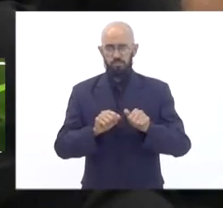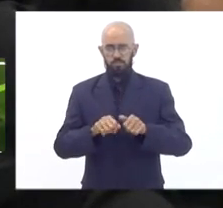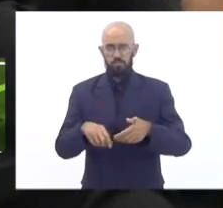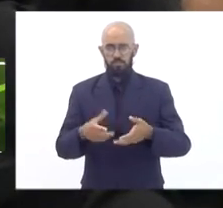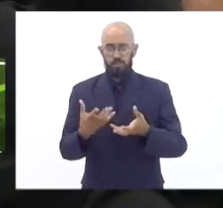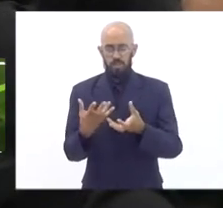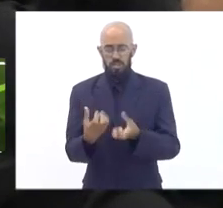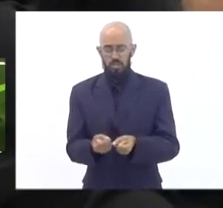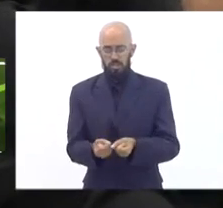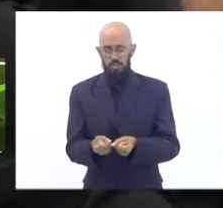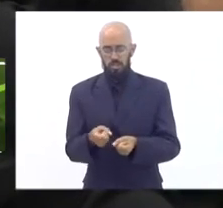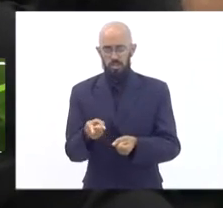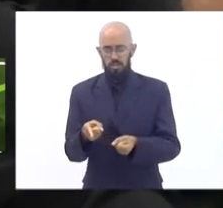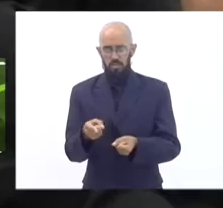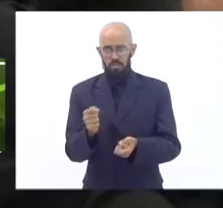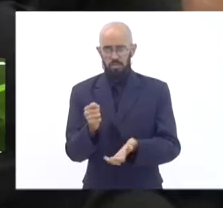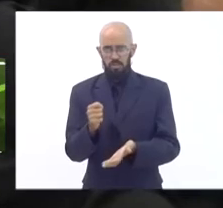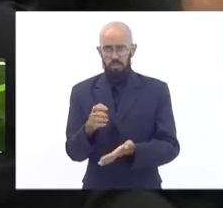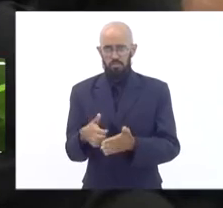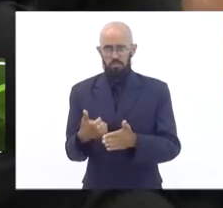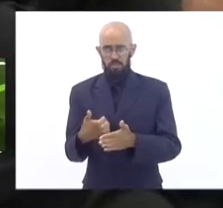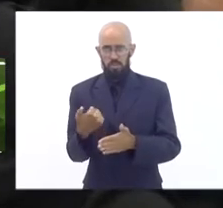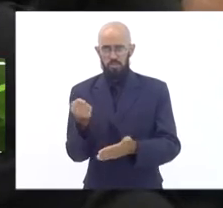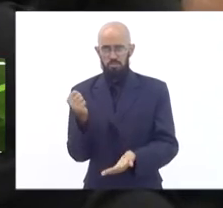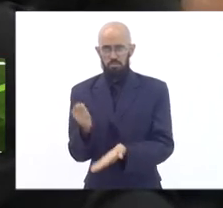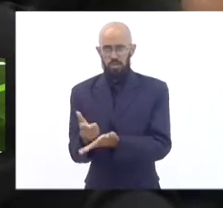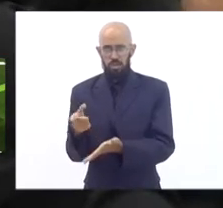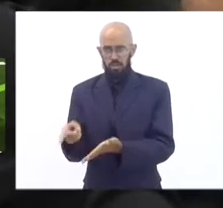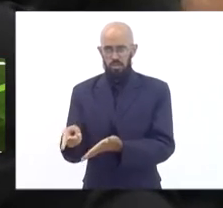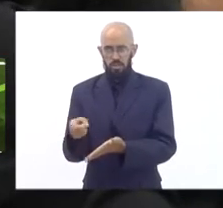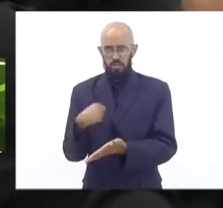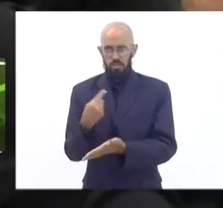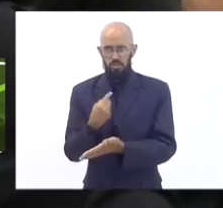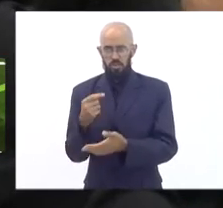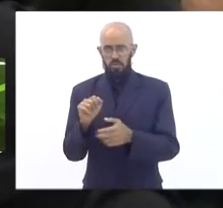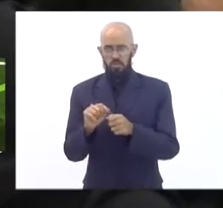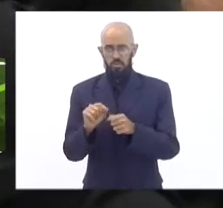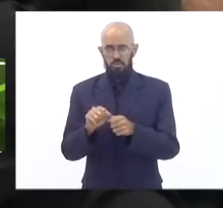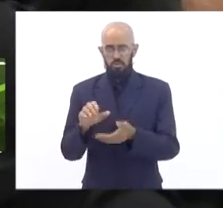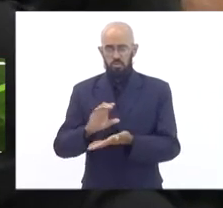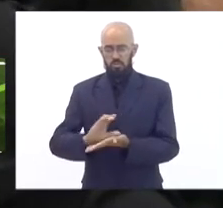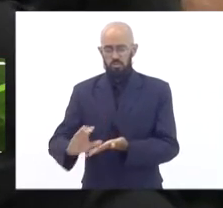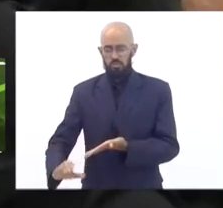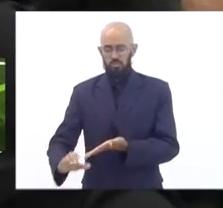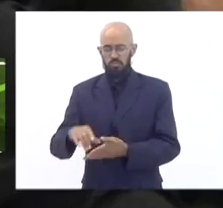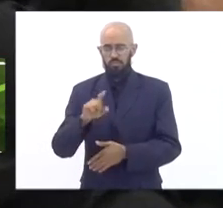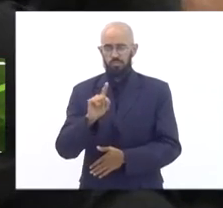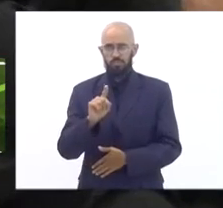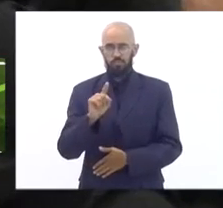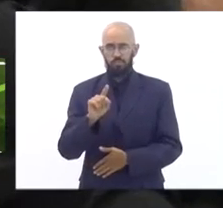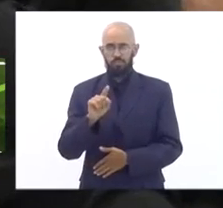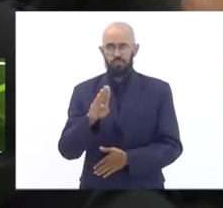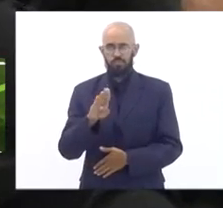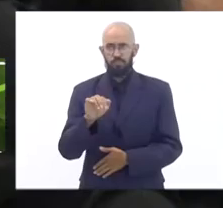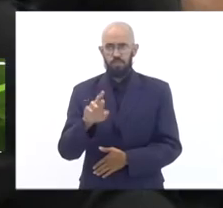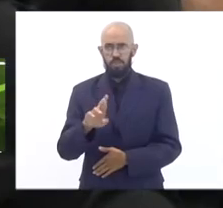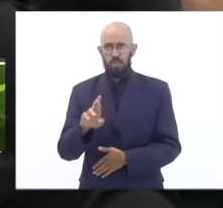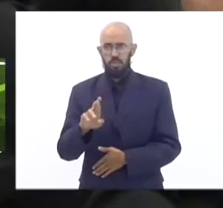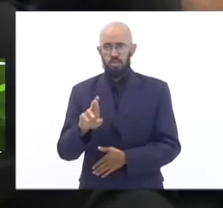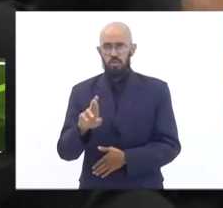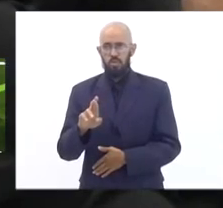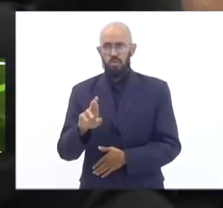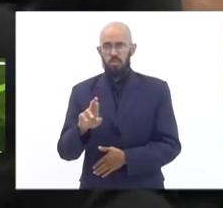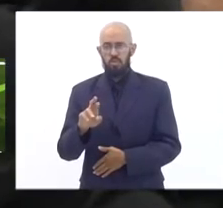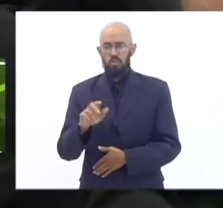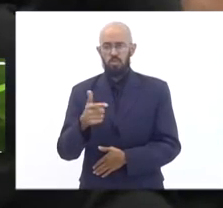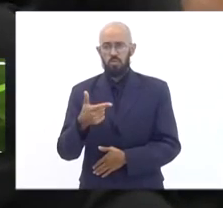que a empresa pagaria, isso a empresa ficou de fazer os investimentos, de R$ 1.200.000. Uhum,